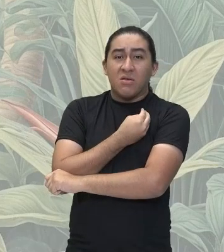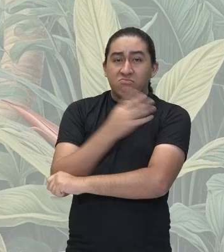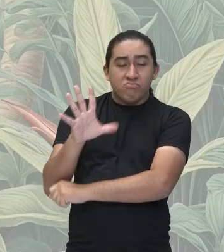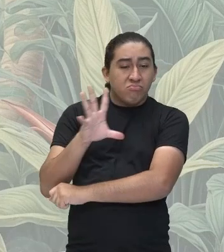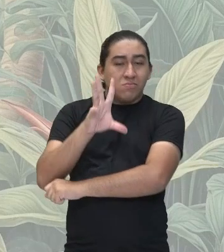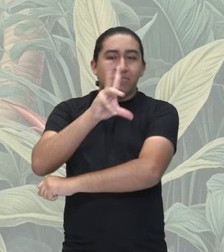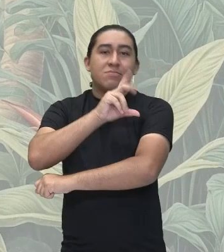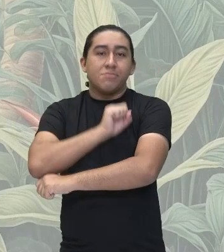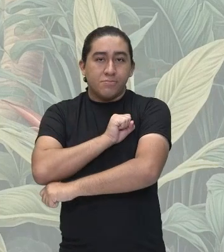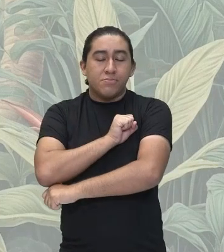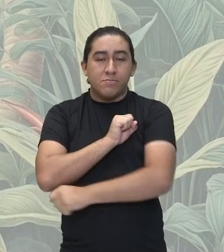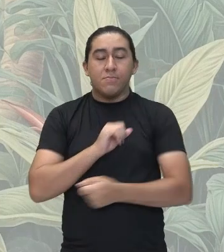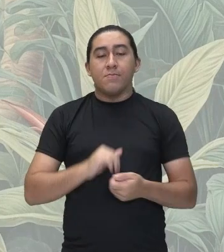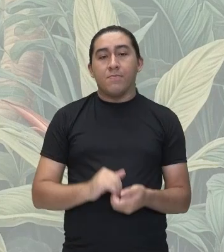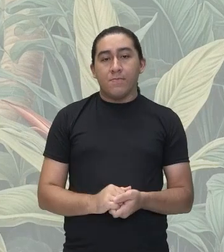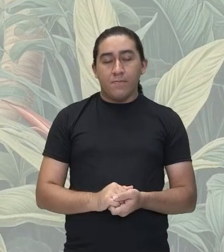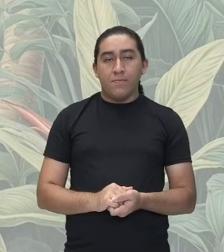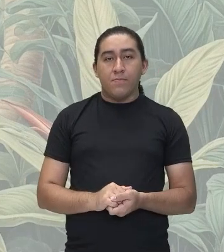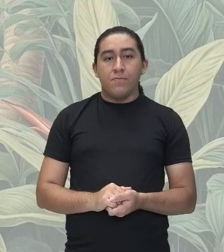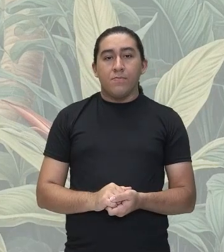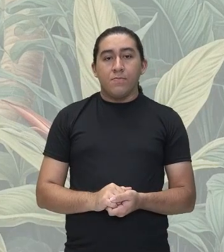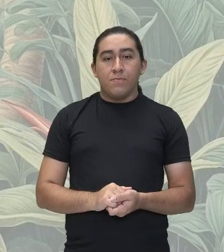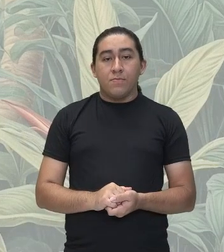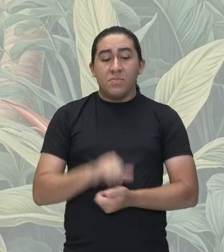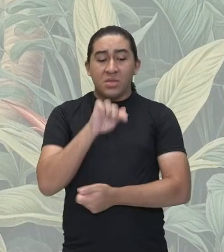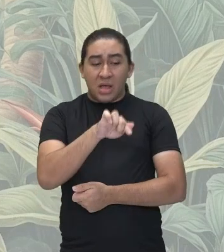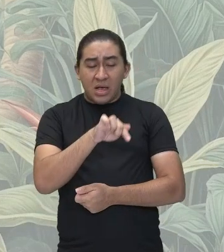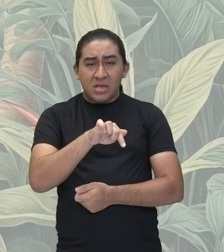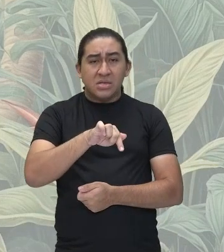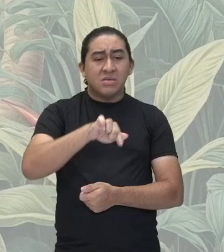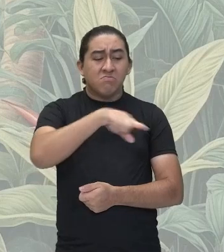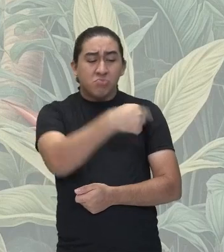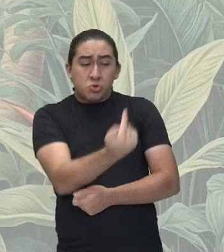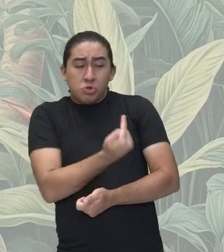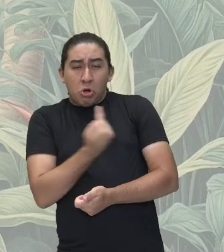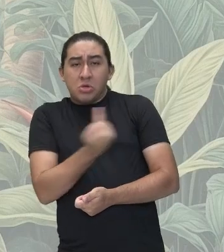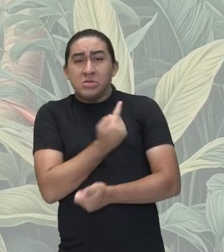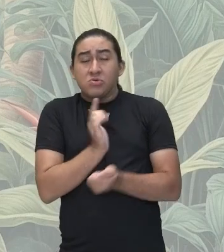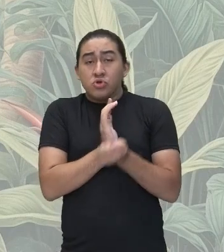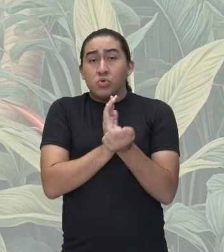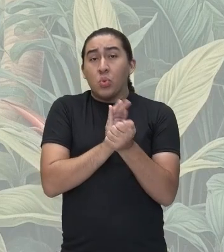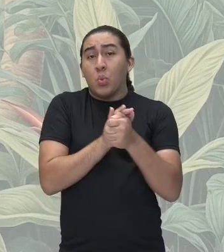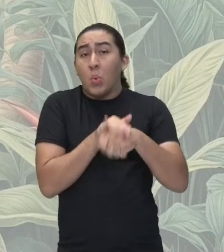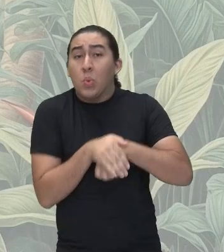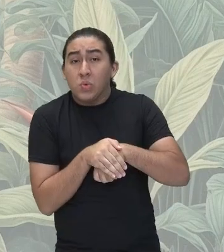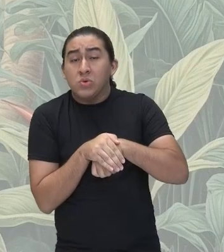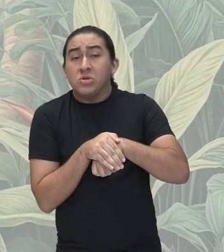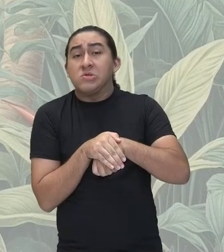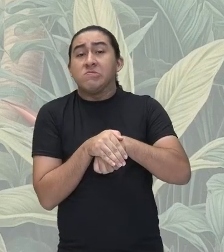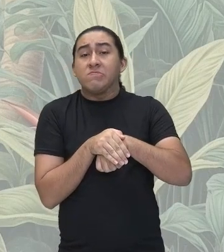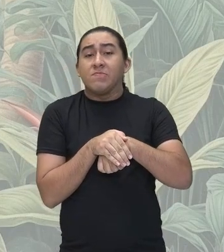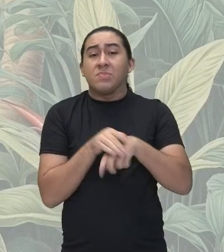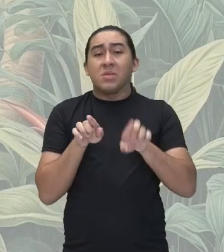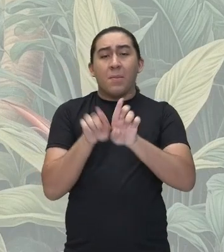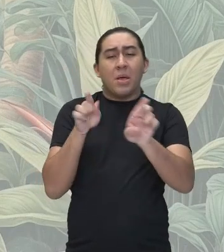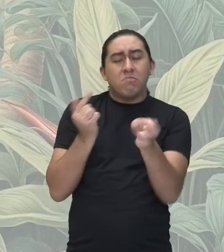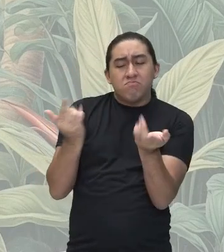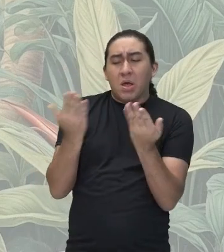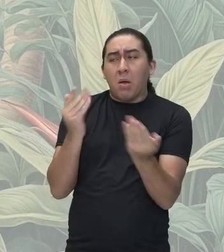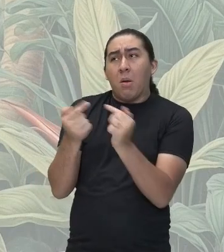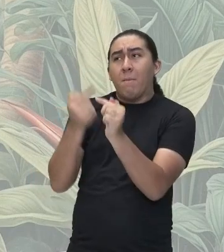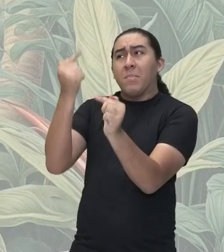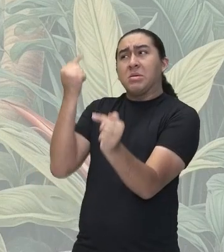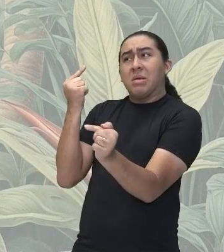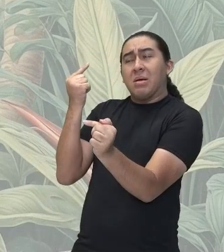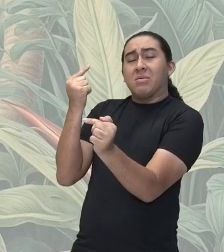vida mais amores. Em cismar, sozinho à noite, mais prazer encontro eu lá.